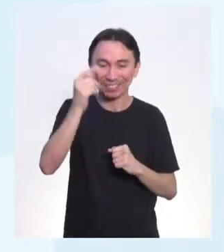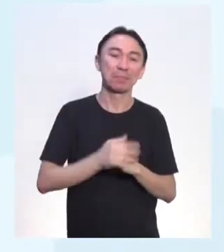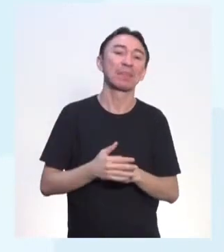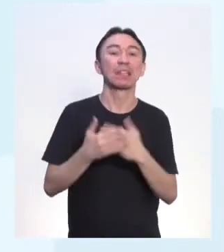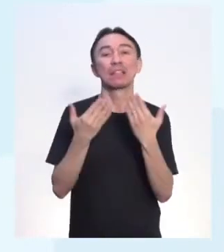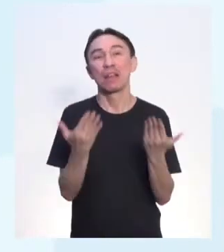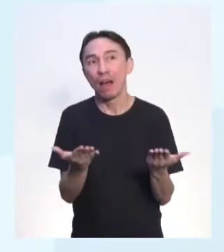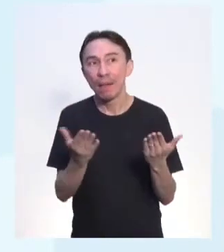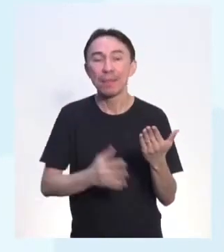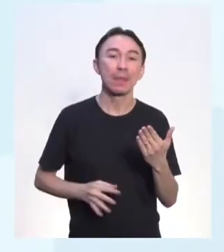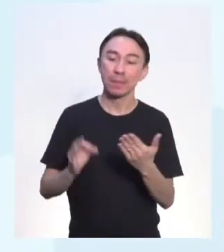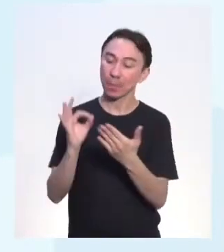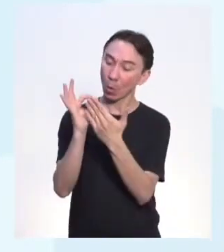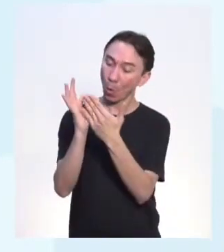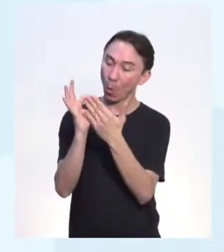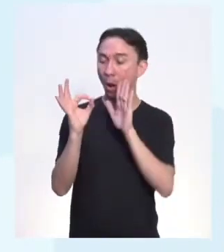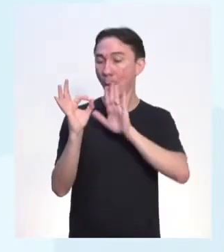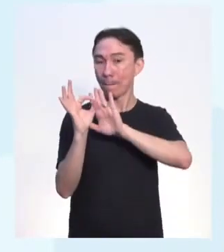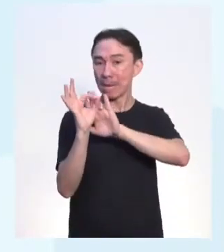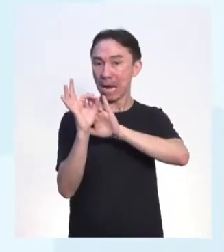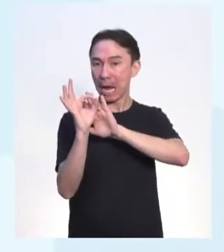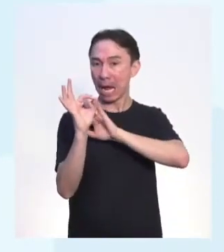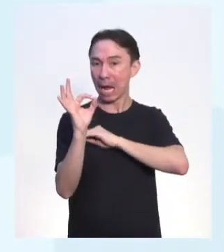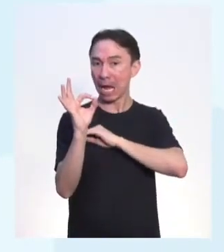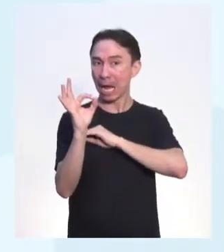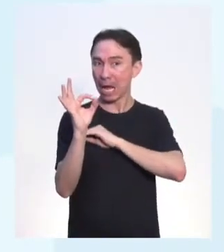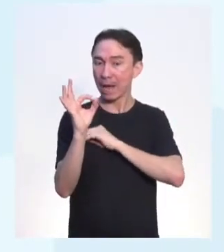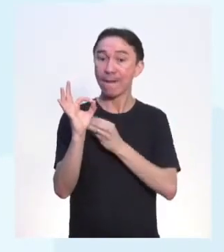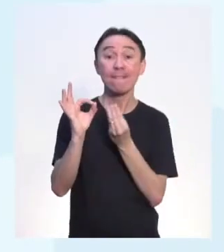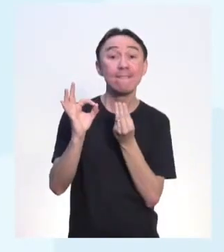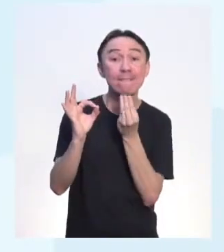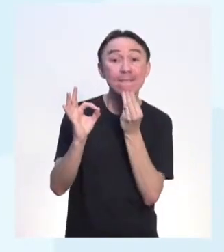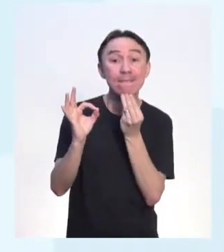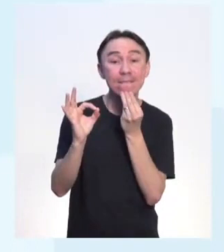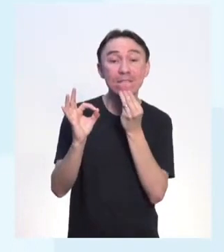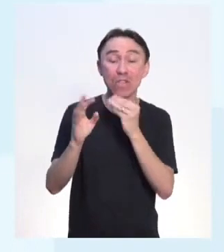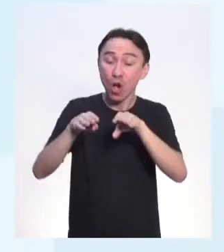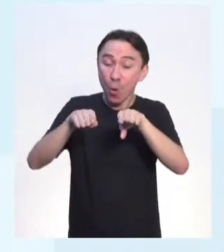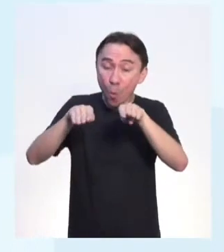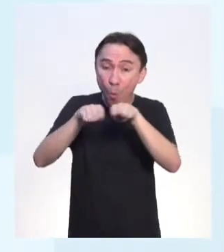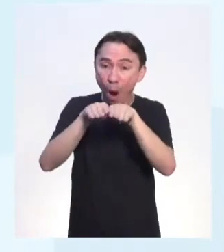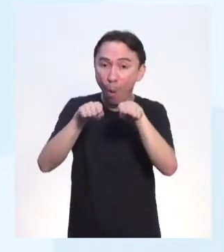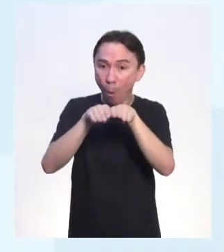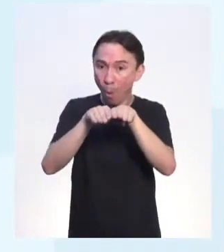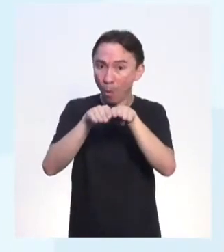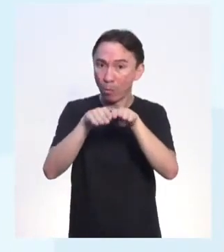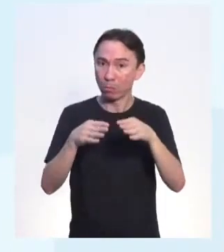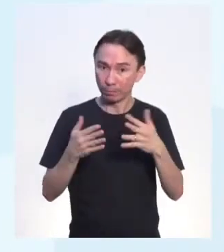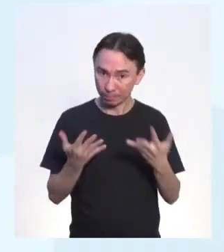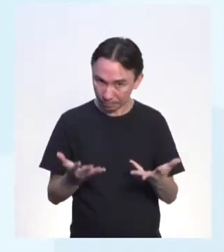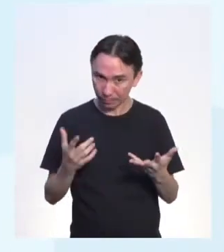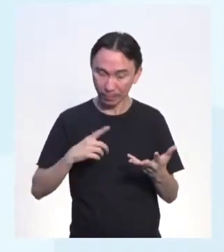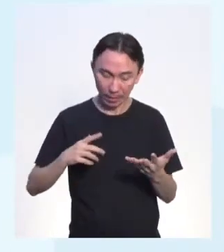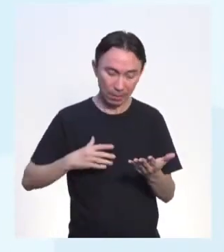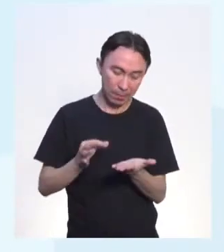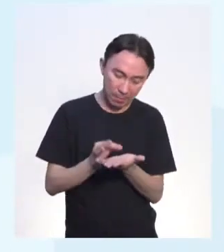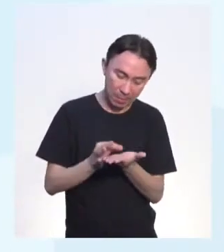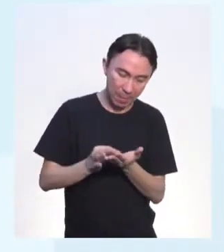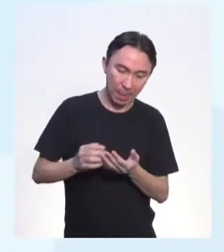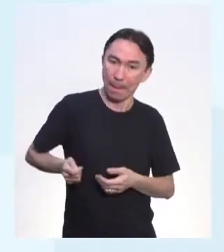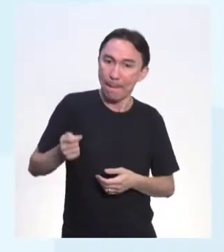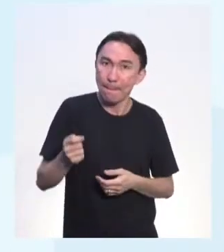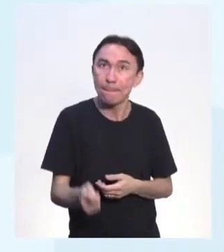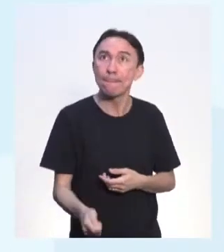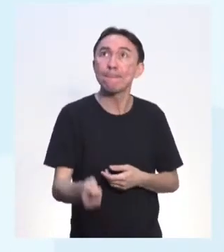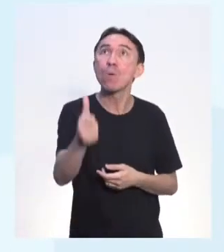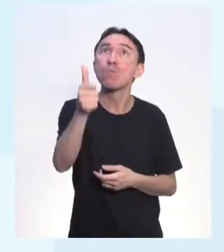sair cara e a chance de sair coroa é a mesma. Então, no lançamento de uma moeda, cara e coroa têm a mesma chance de